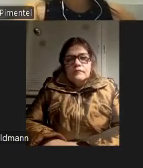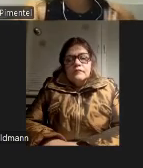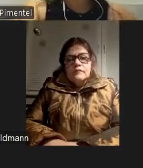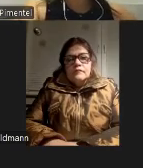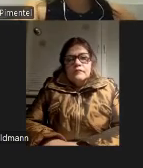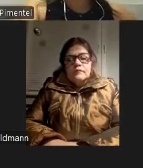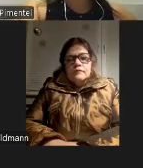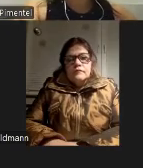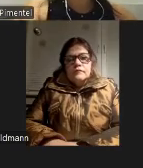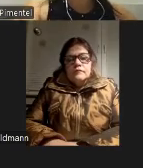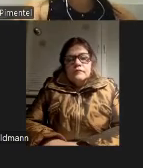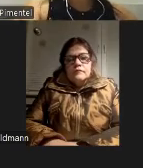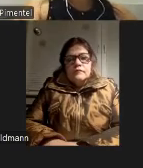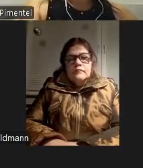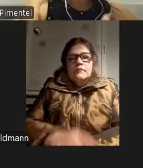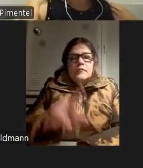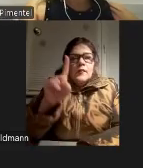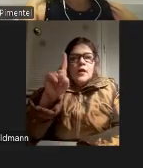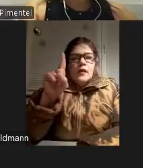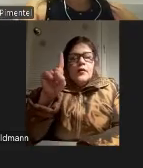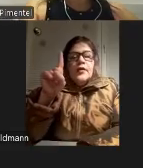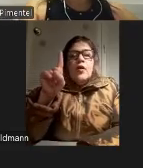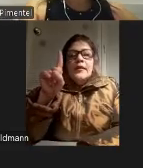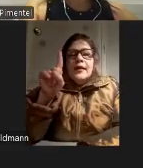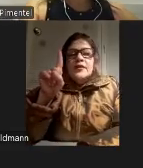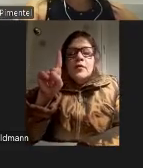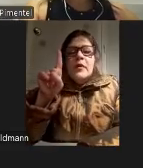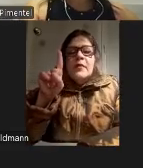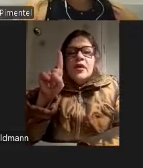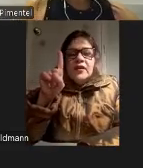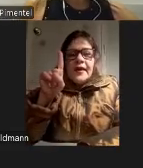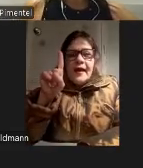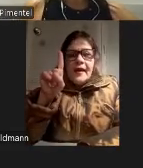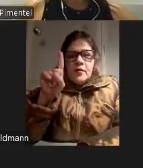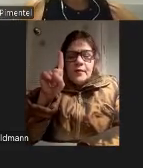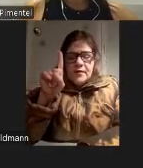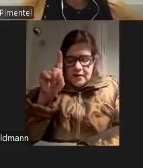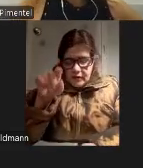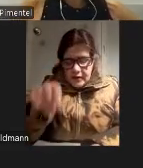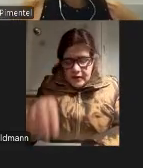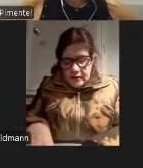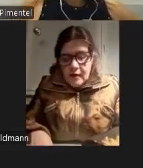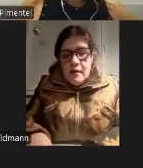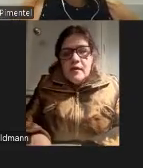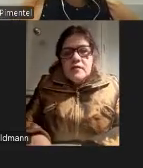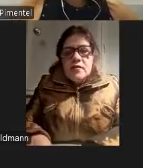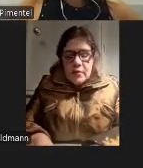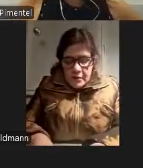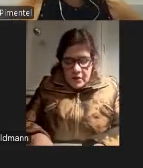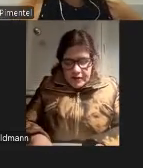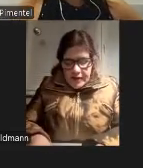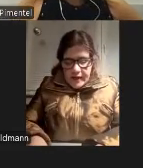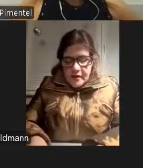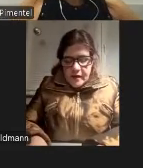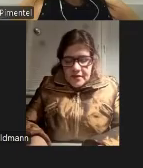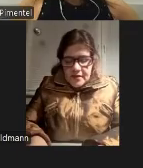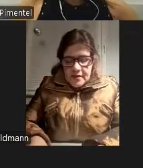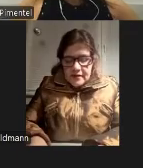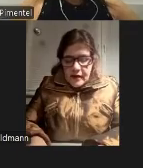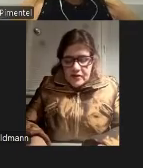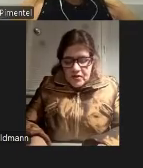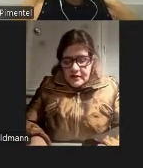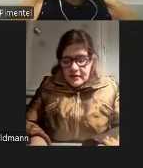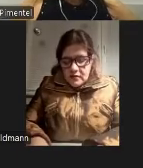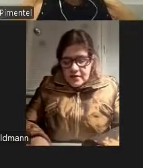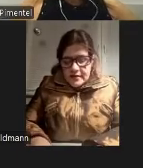Então, isso é extremamente importante. Inclusive, Eu ia comentar sobre o bibliotecário rapidinho sim, ainda, muito sobre o bem. bibliotecário, que é o